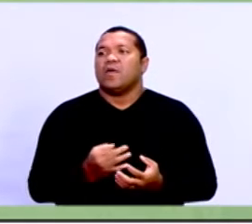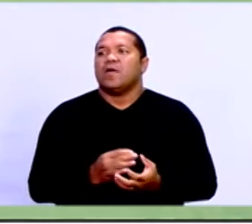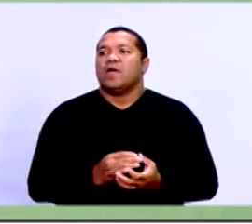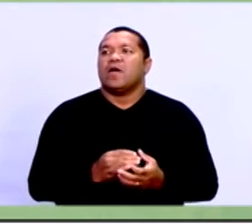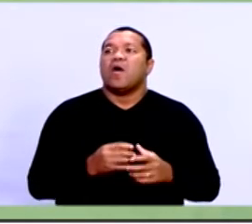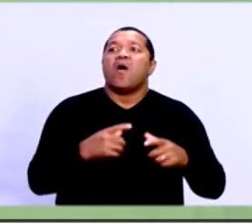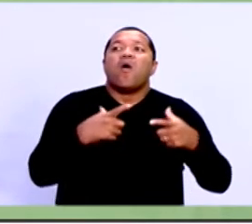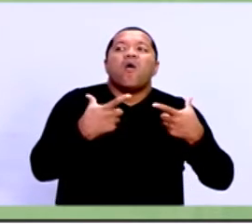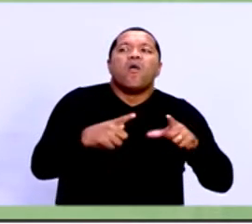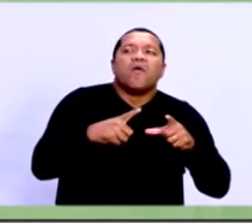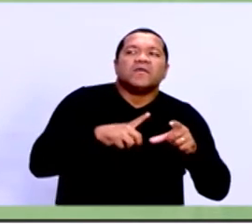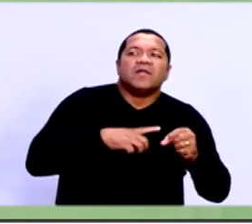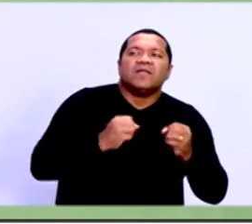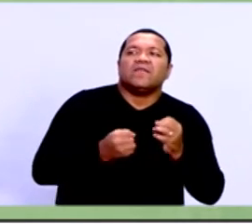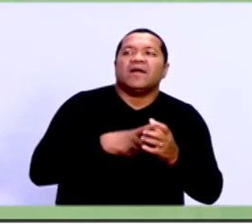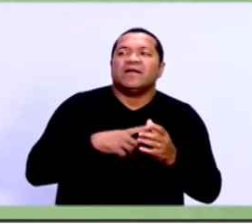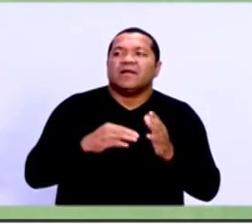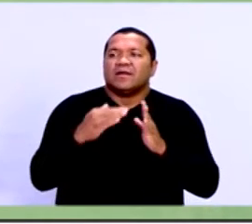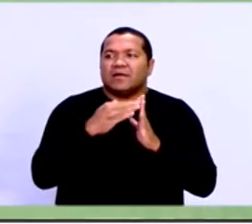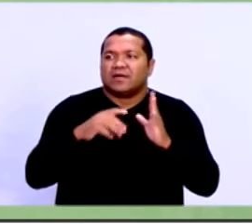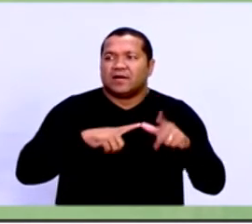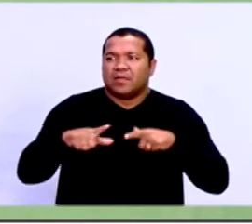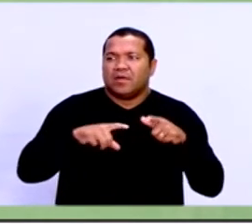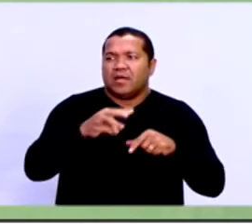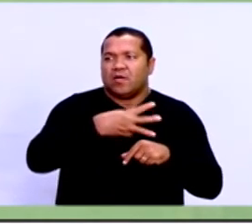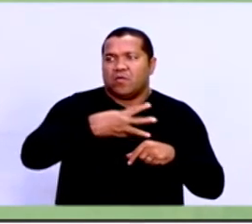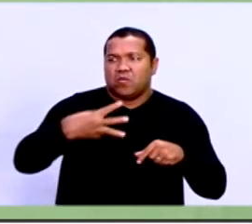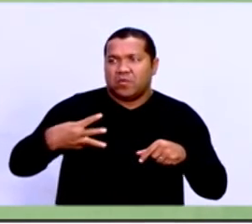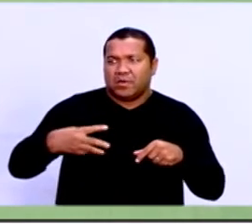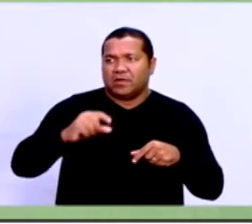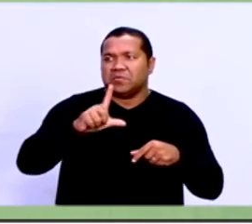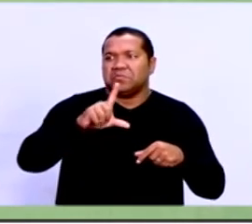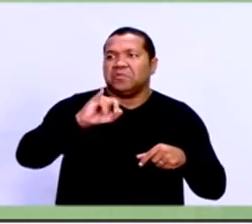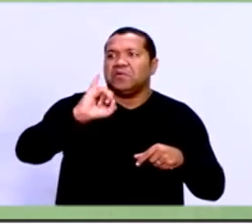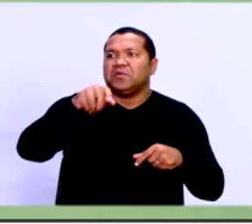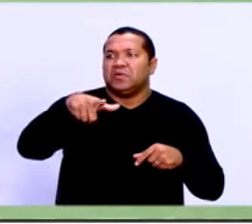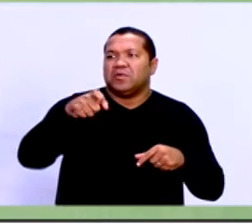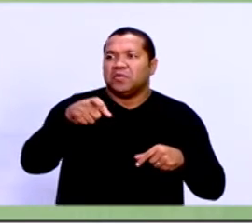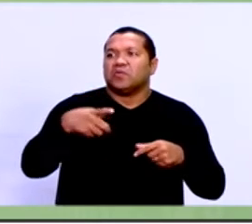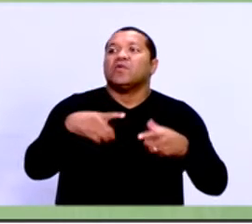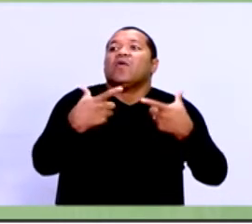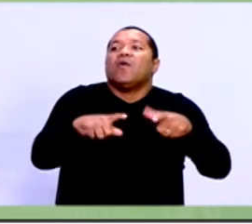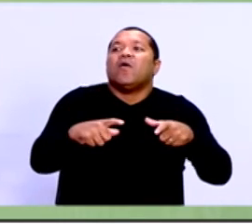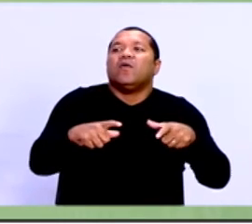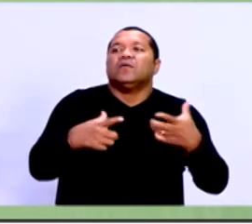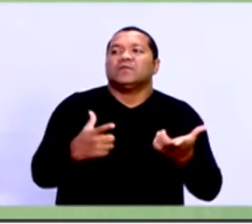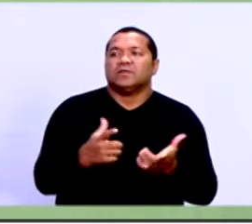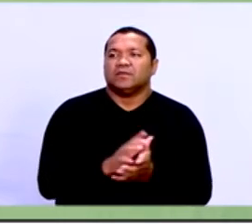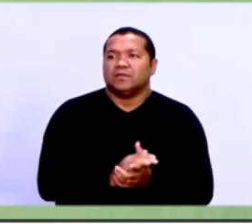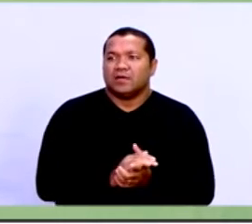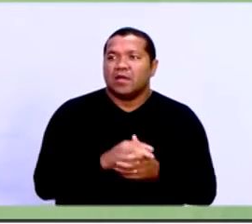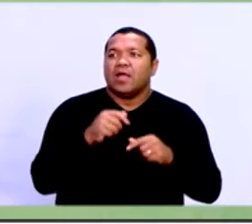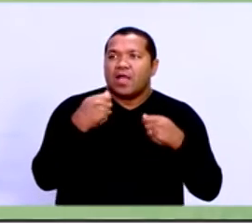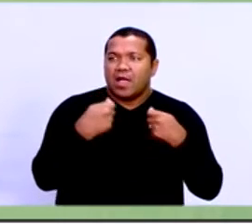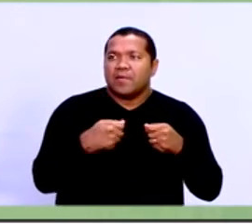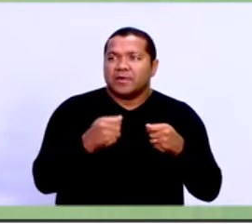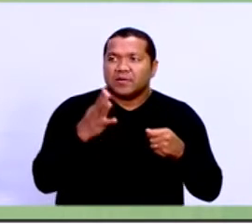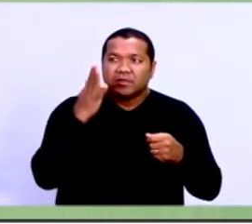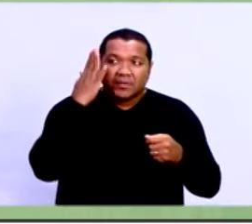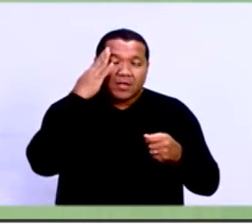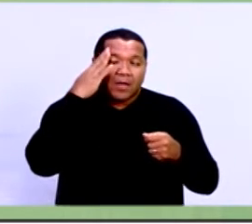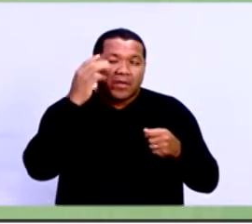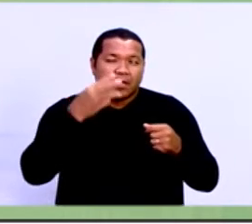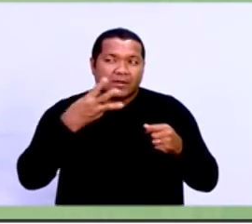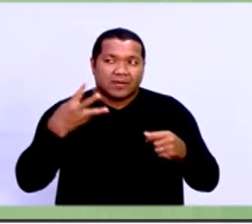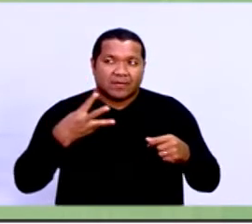plataforma o meu sistema vai rodar então na terceira fase da qualificação é onde o meu desenvolvedor